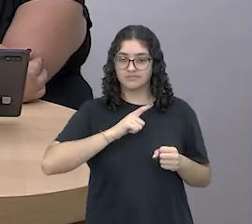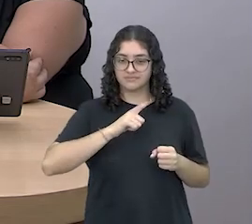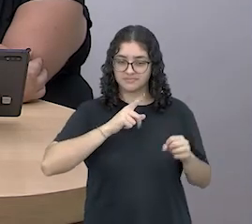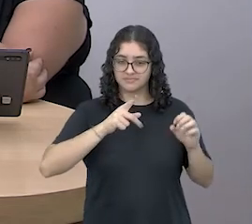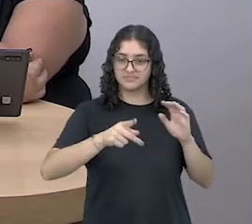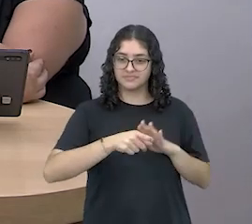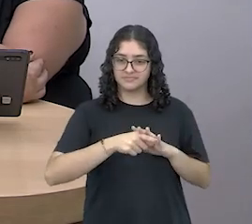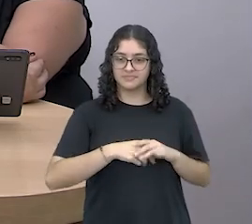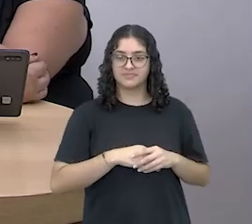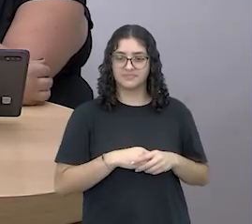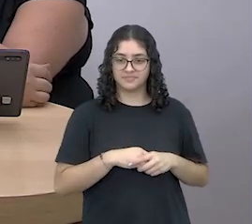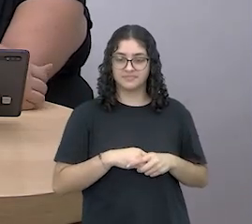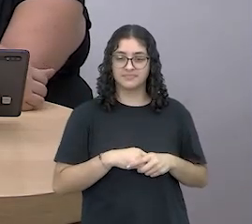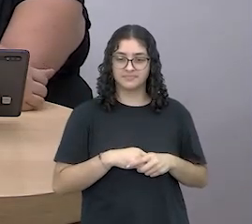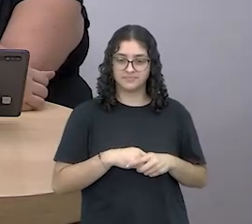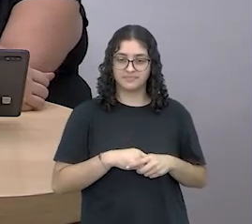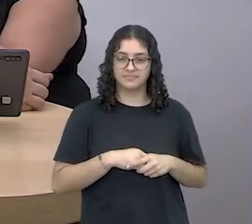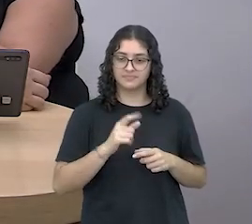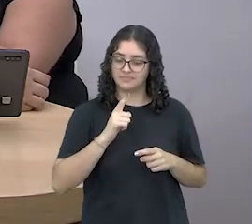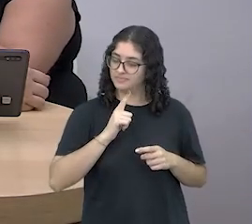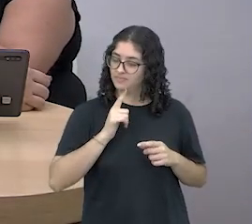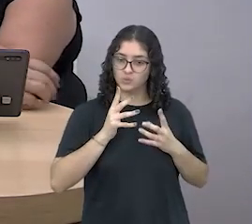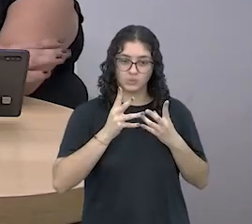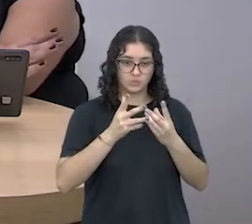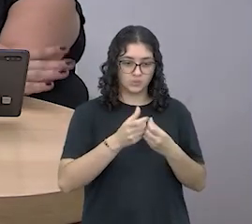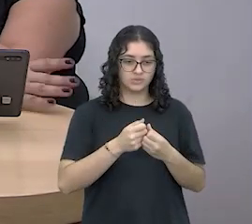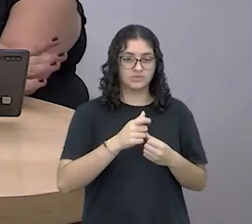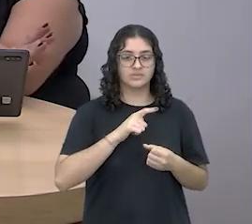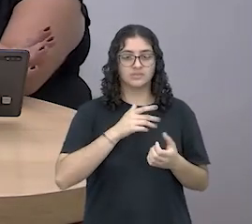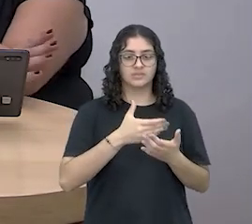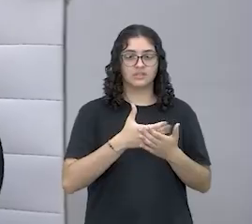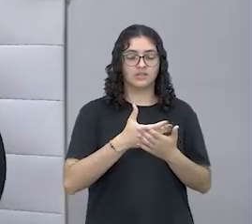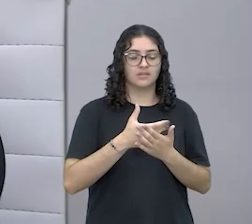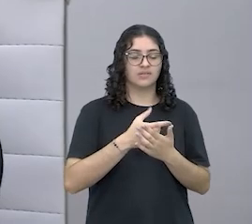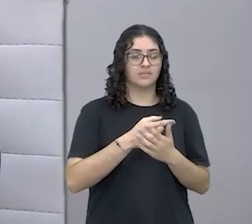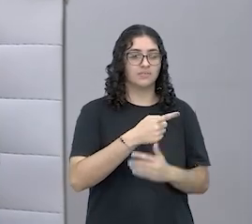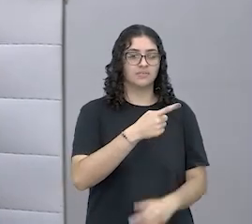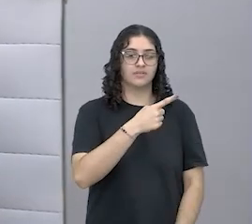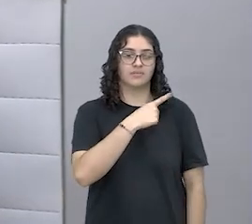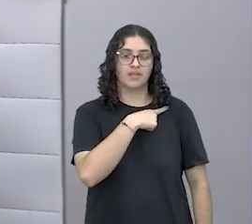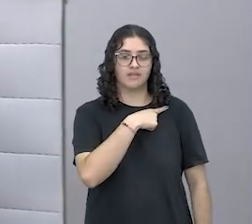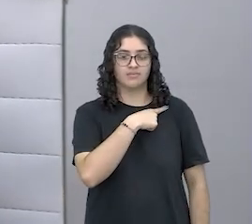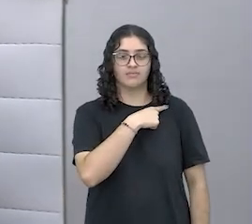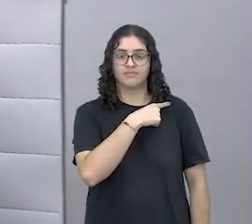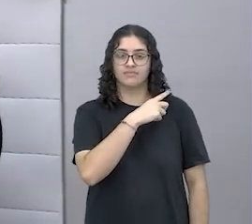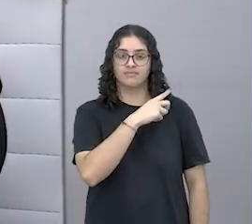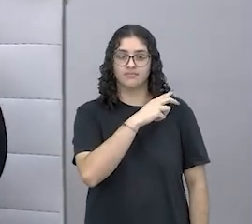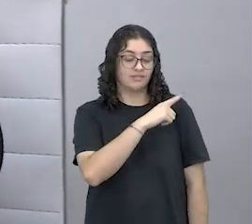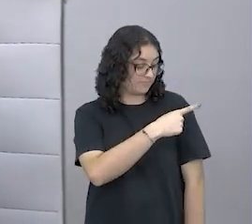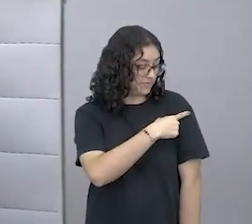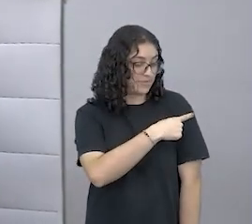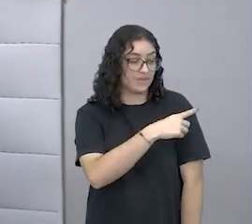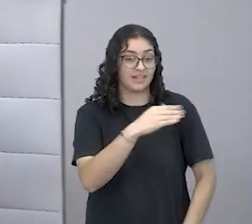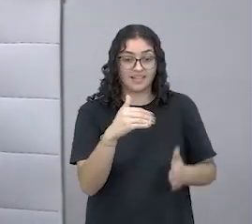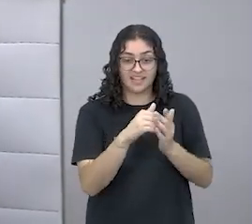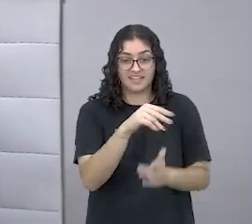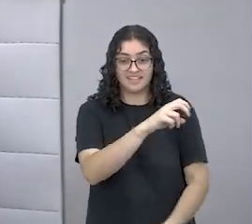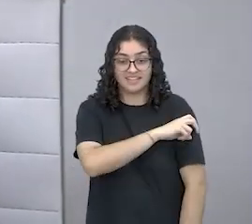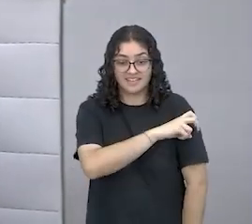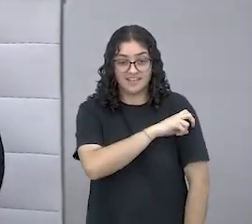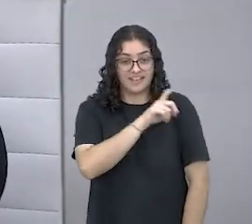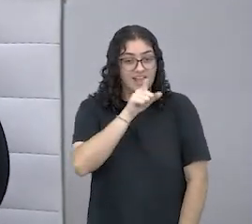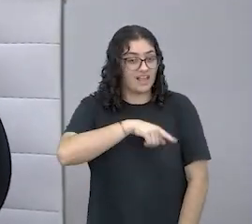de aula, né, Evandra? Tem todo o plano de aula, tem aula de primeiro a quinto ano lá, gente, com material, tem aulas